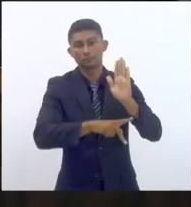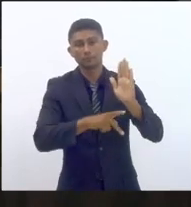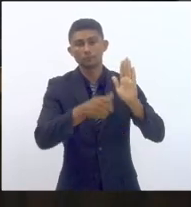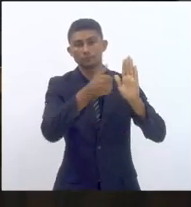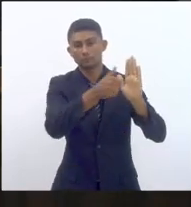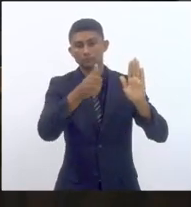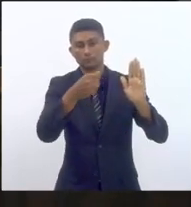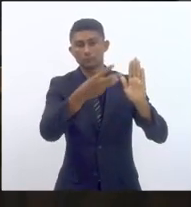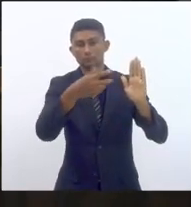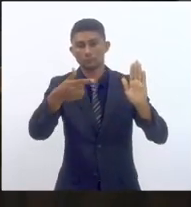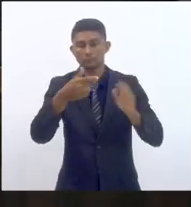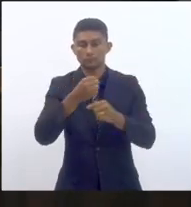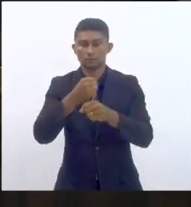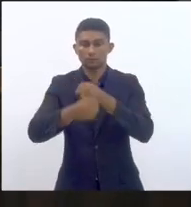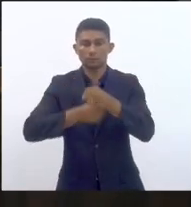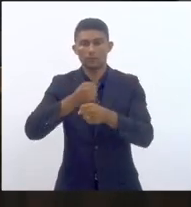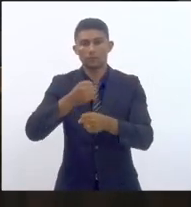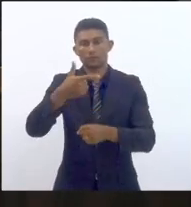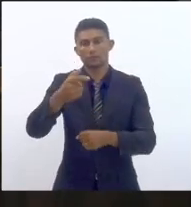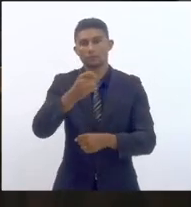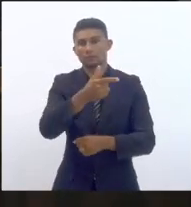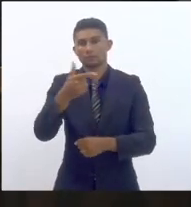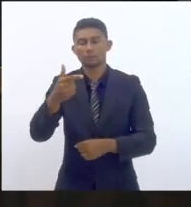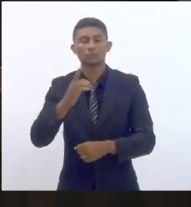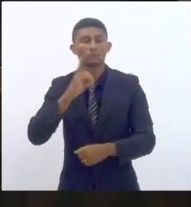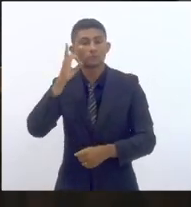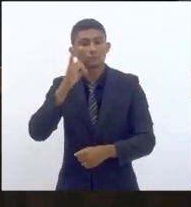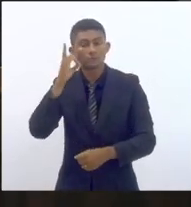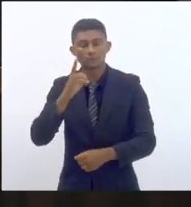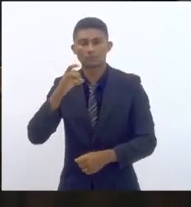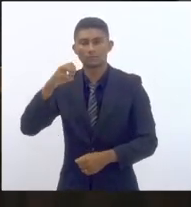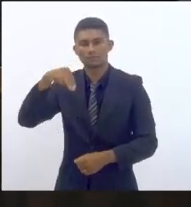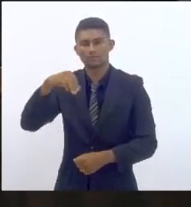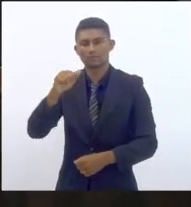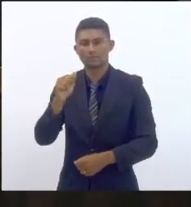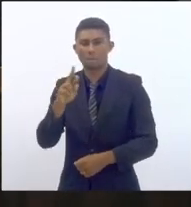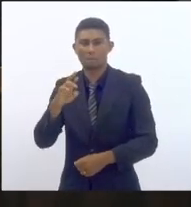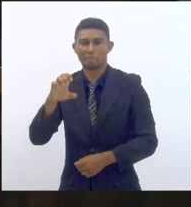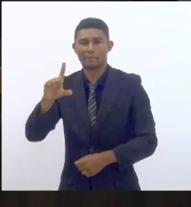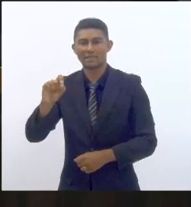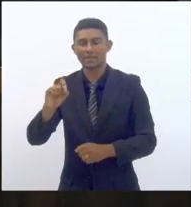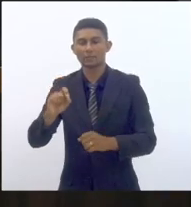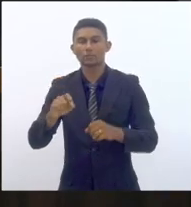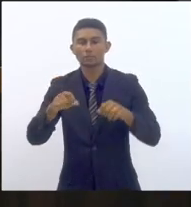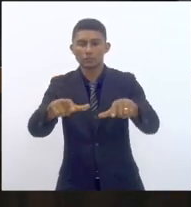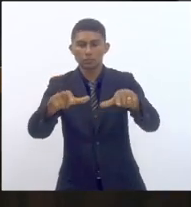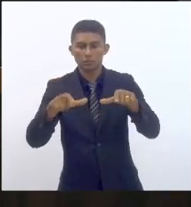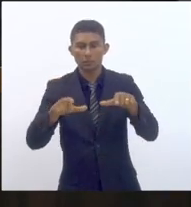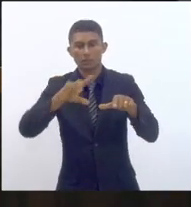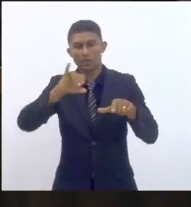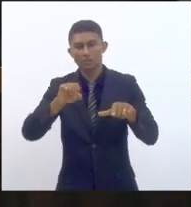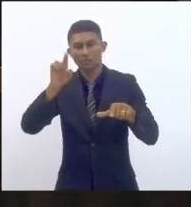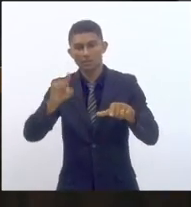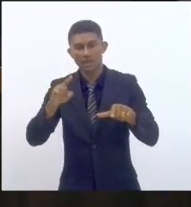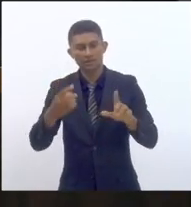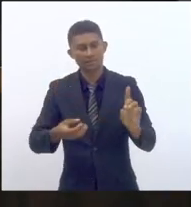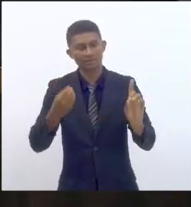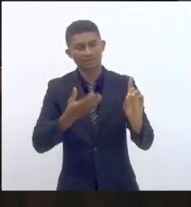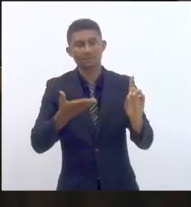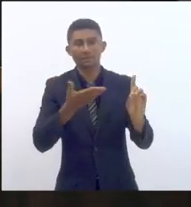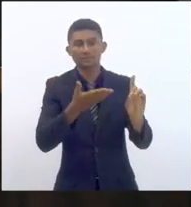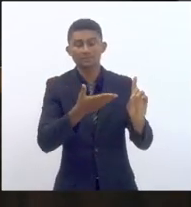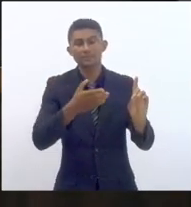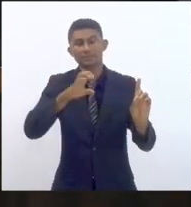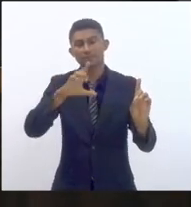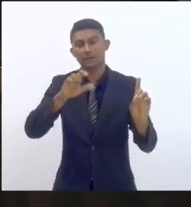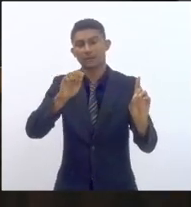número 1132-22, de autoria do deputado Marcelo Cabeleireiro, que concede o diploma José de Alencar para o excelentíssimo senhor Luiz